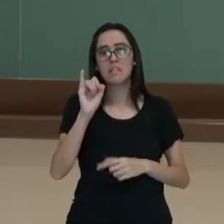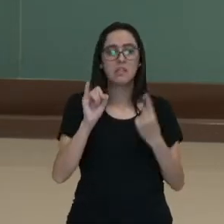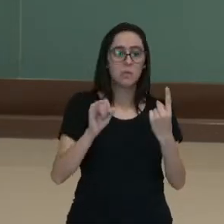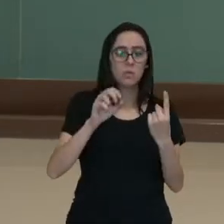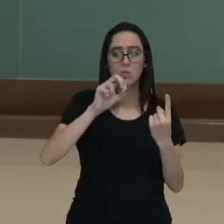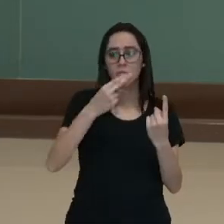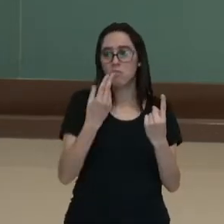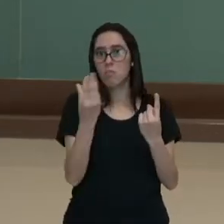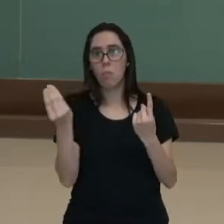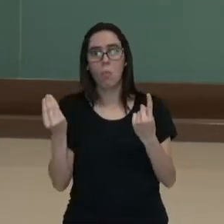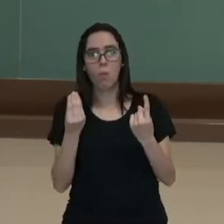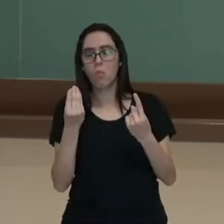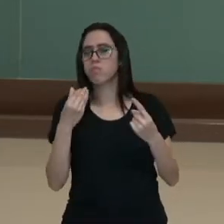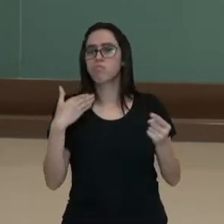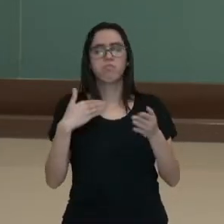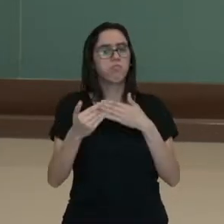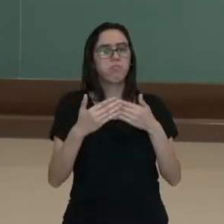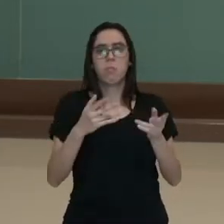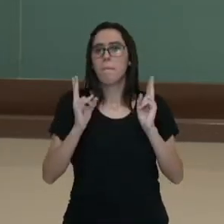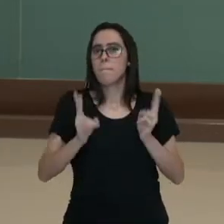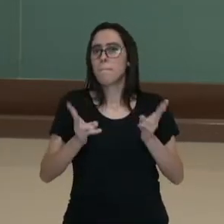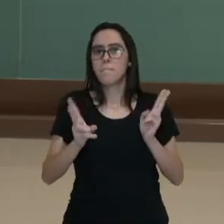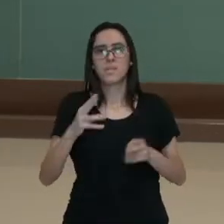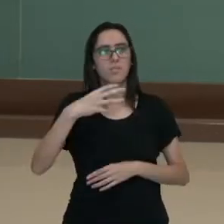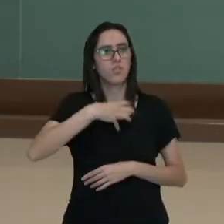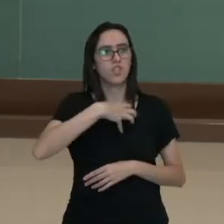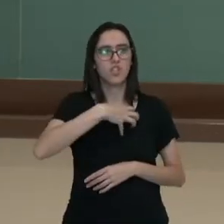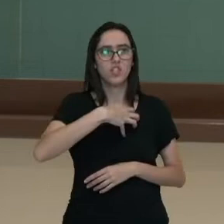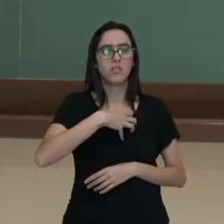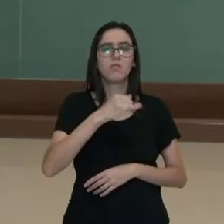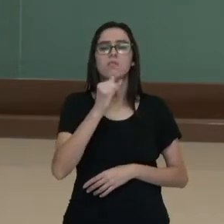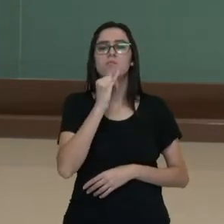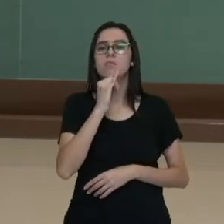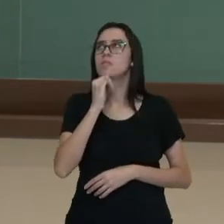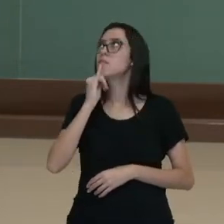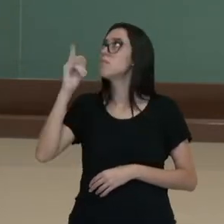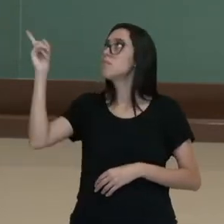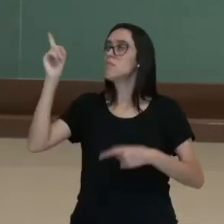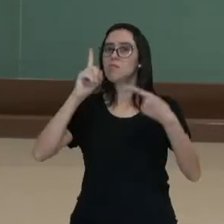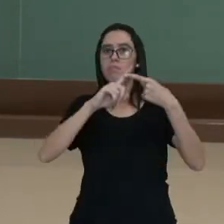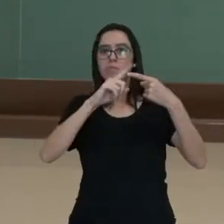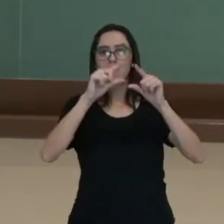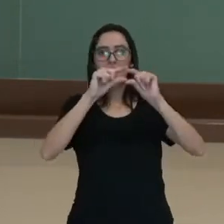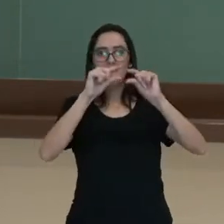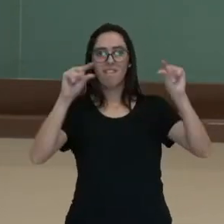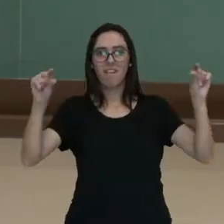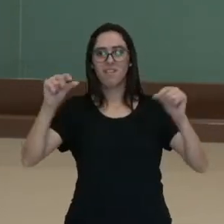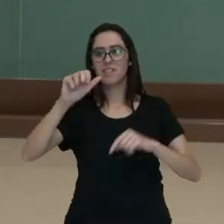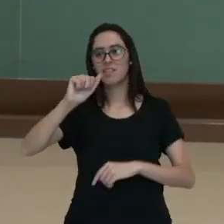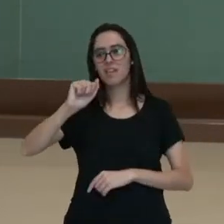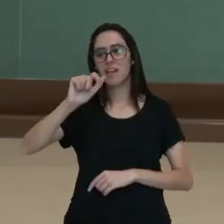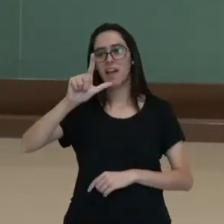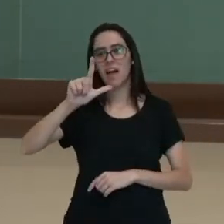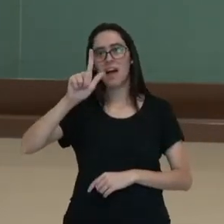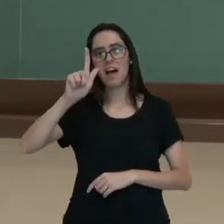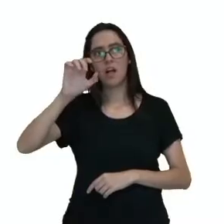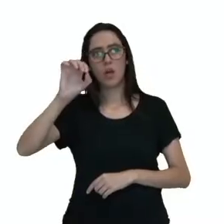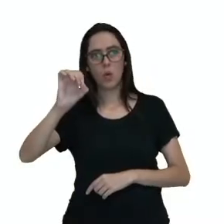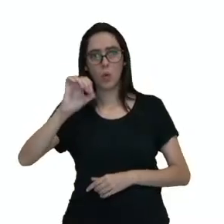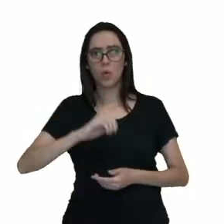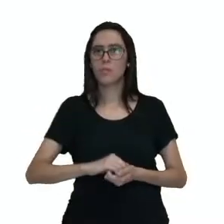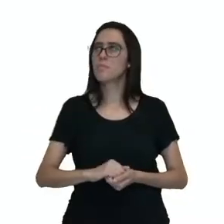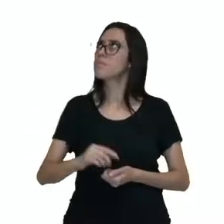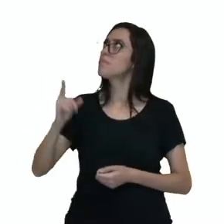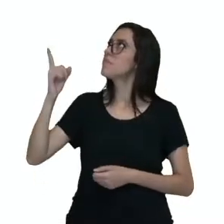segue sempre na mesma forma. Por exemplo, algo, nada, alguém e nadie. Vamos ver aqui, ó.